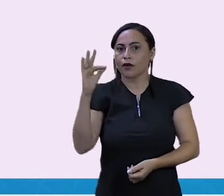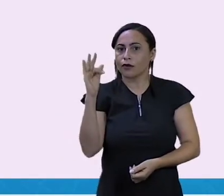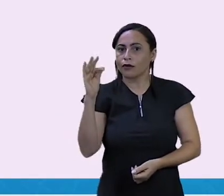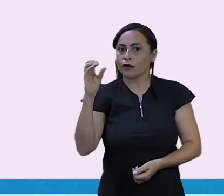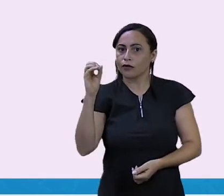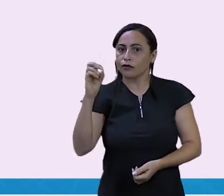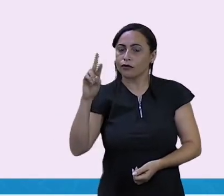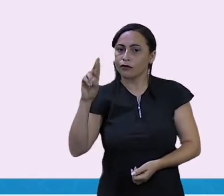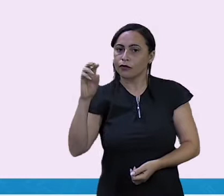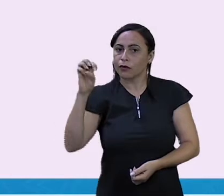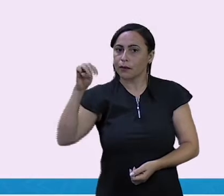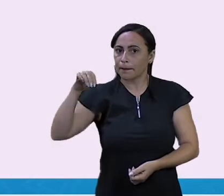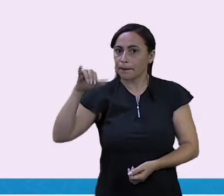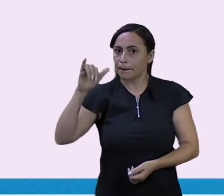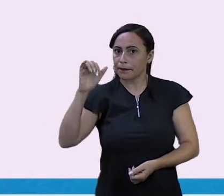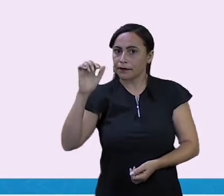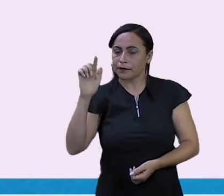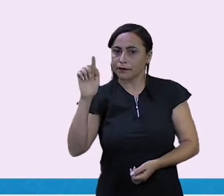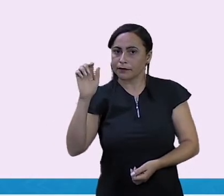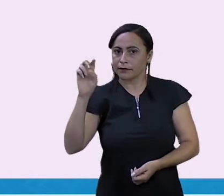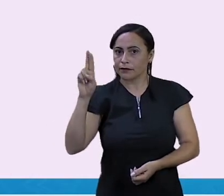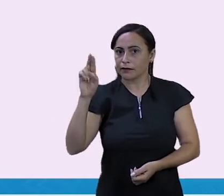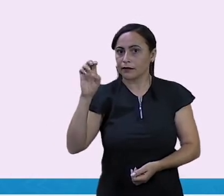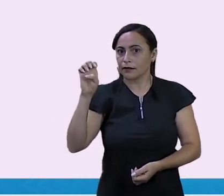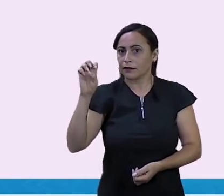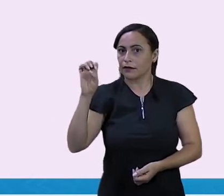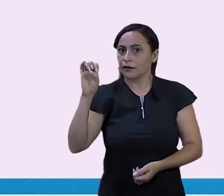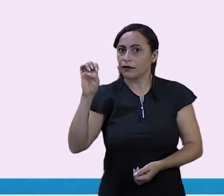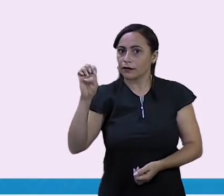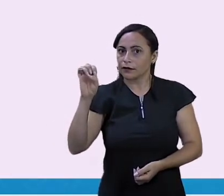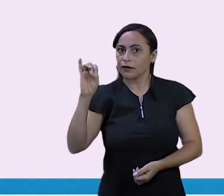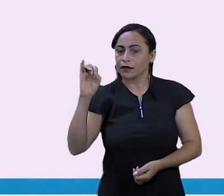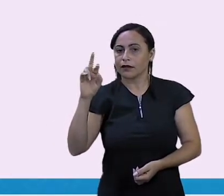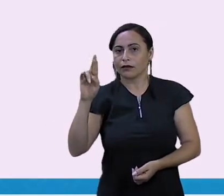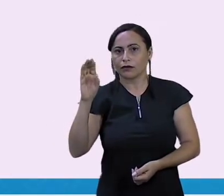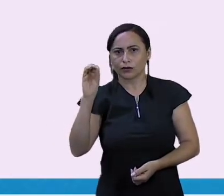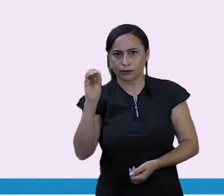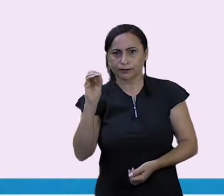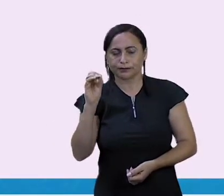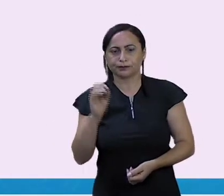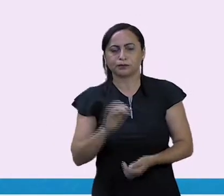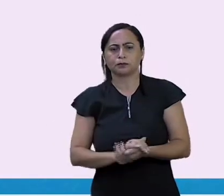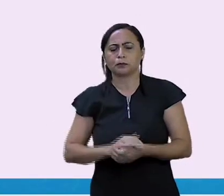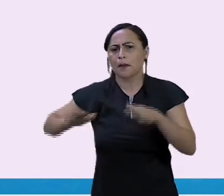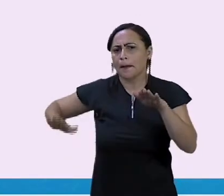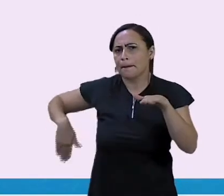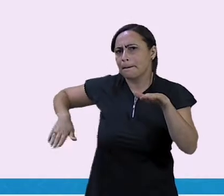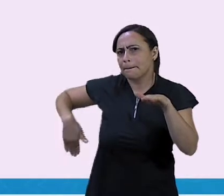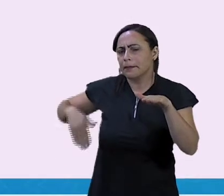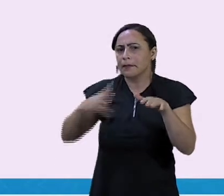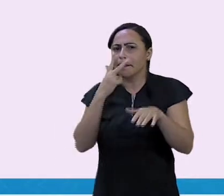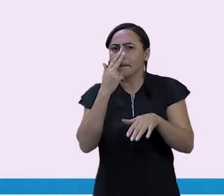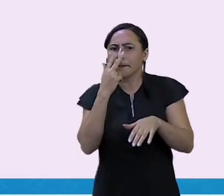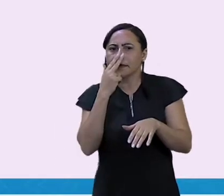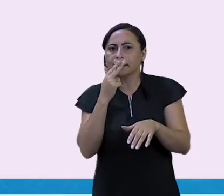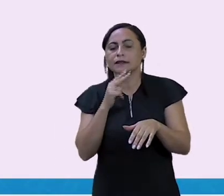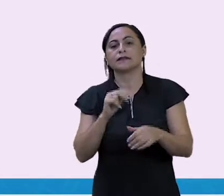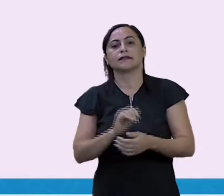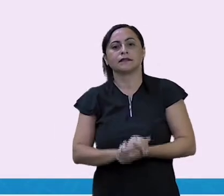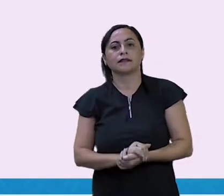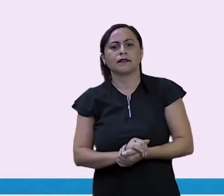praia parecia um formigueiro no sábado. O paciente queixou-se